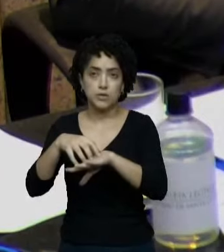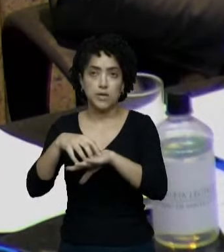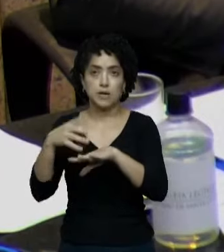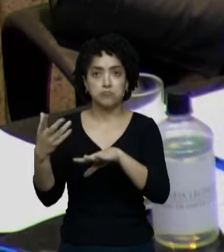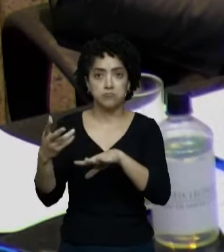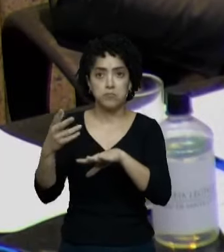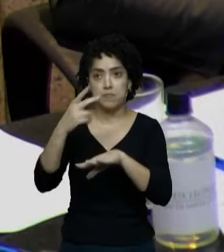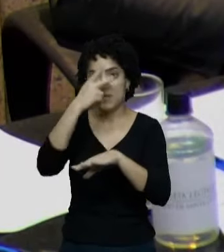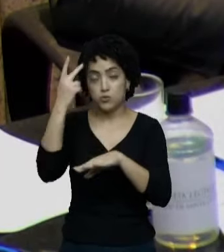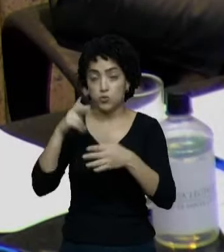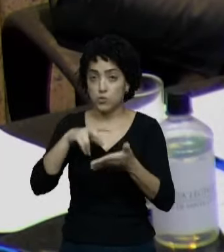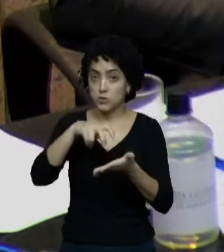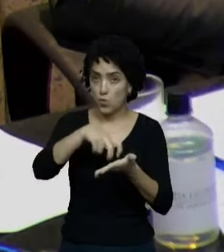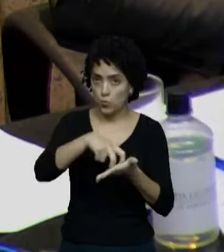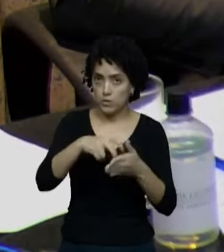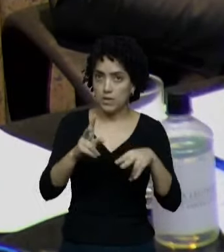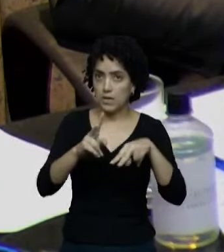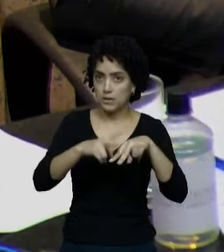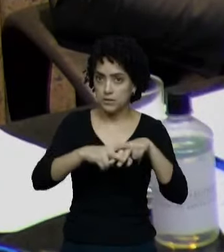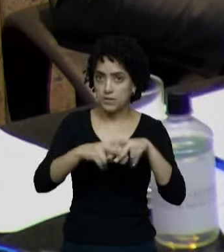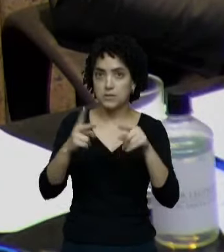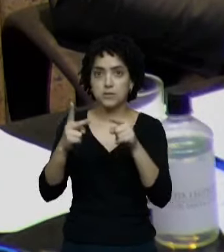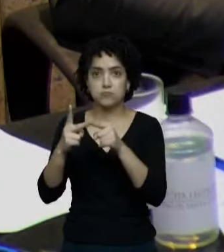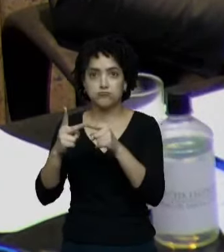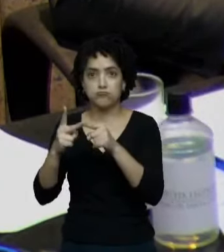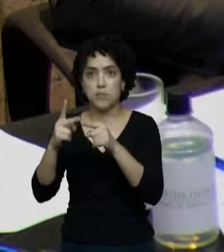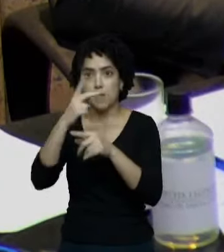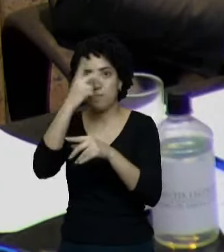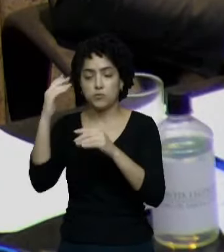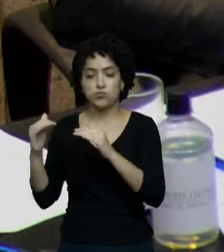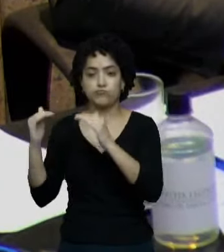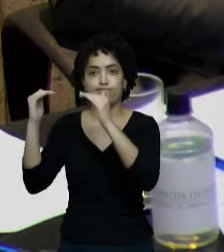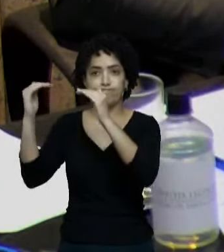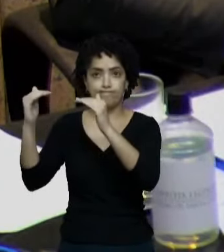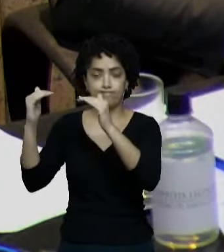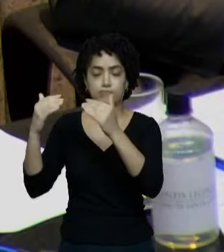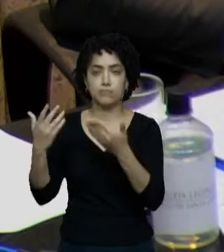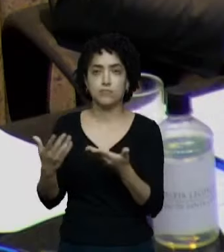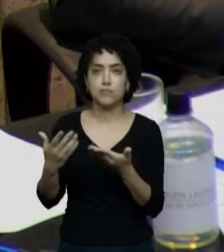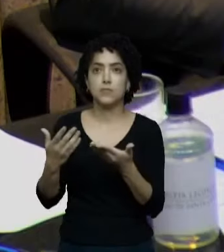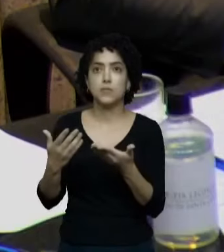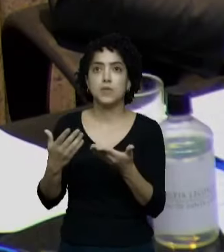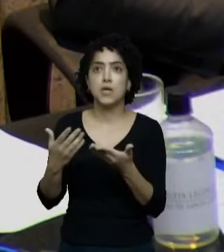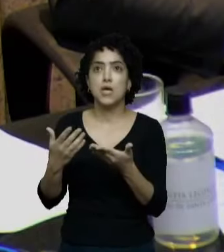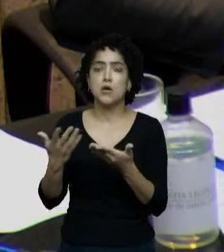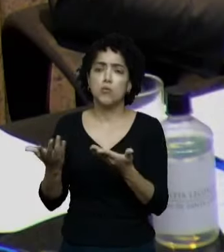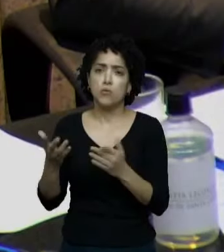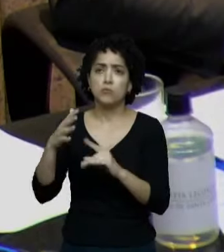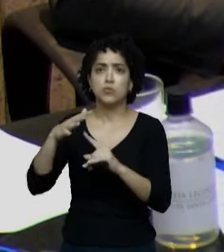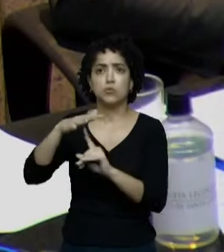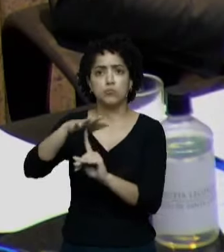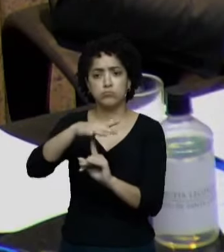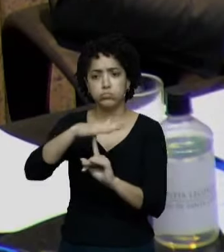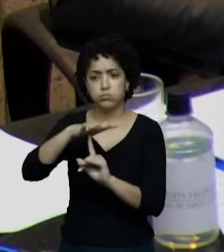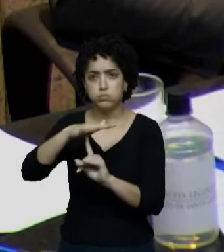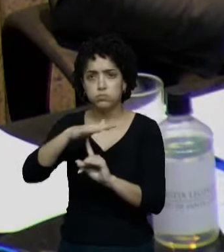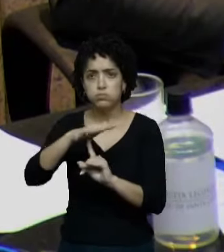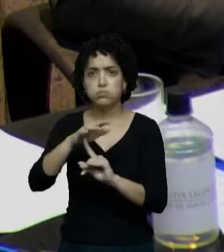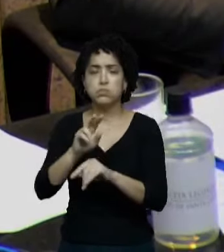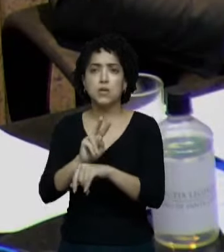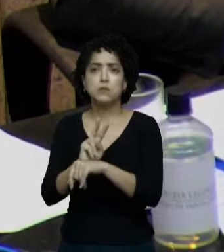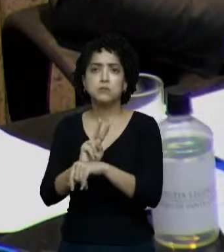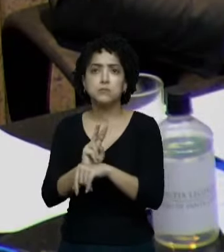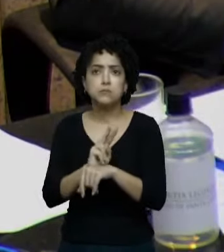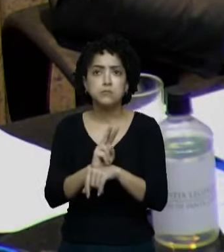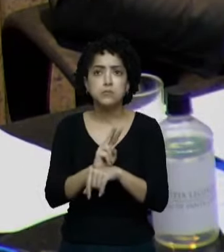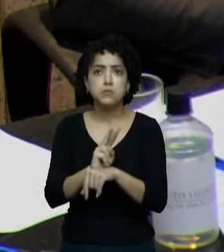prisioneiros e, no segundo item, transportar autoridades. Com um detalhe, como é um avião para segurança, é sigiloso, serão